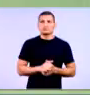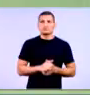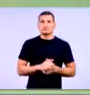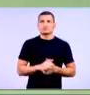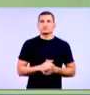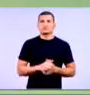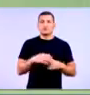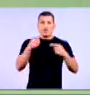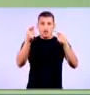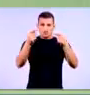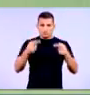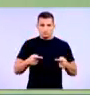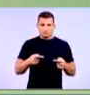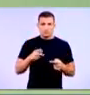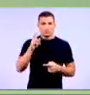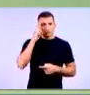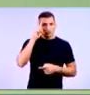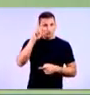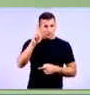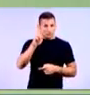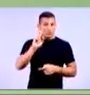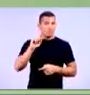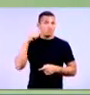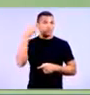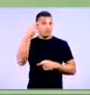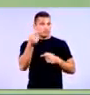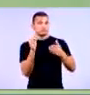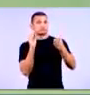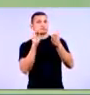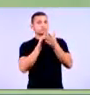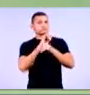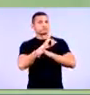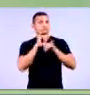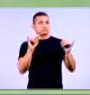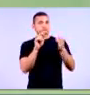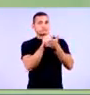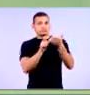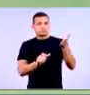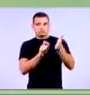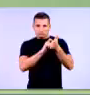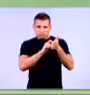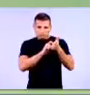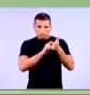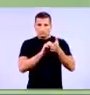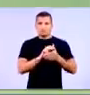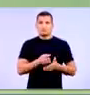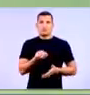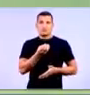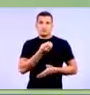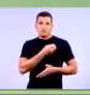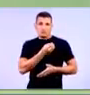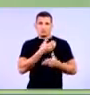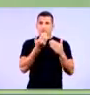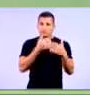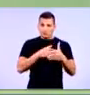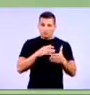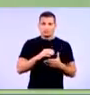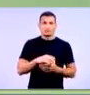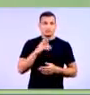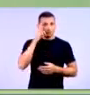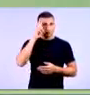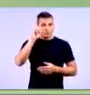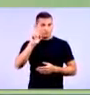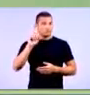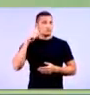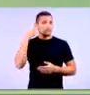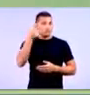são 2 dias úteis depois da publicação do gabarito. A revisão da nota da prova são 2 dias úteis após